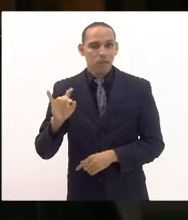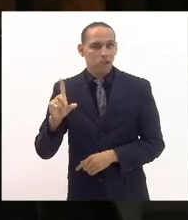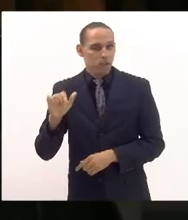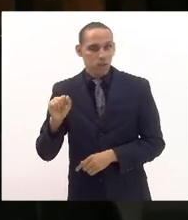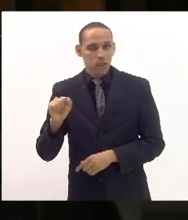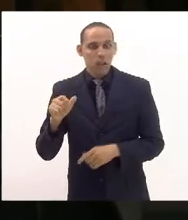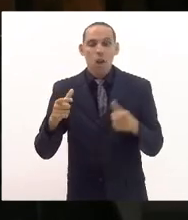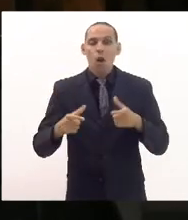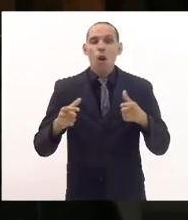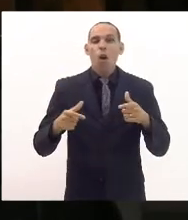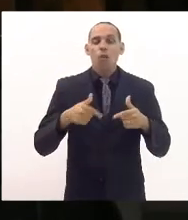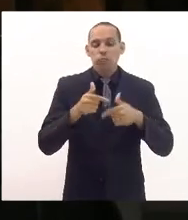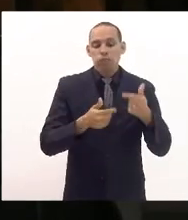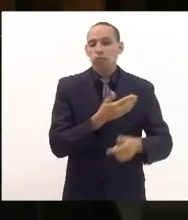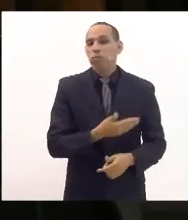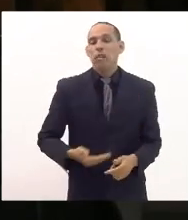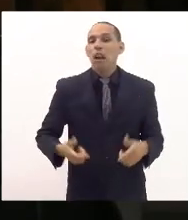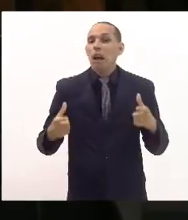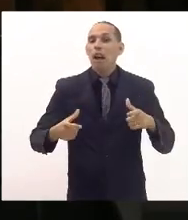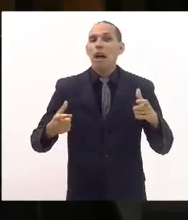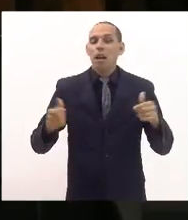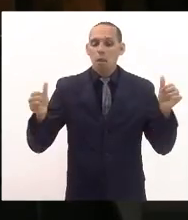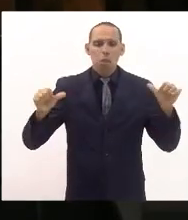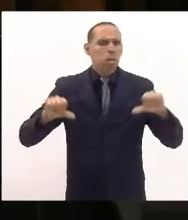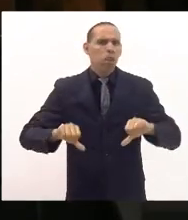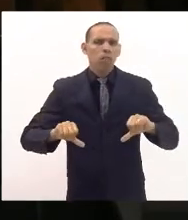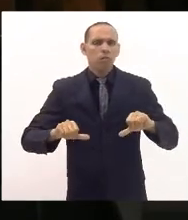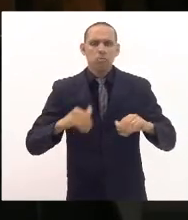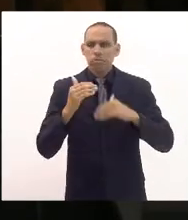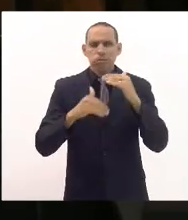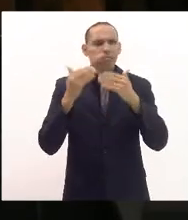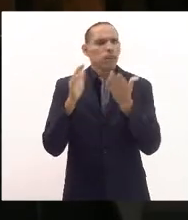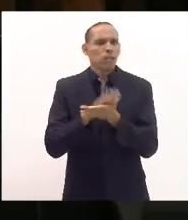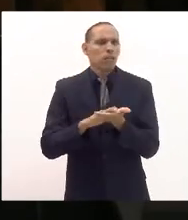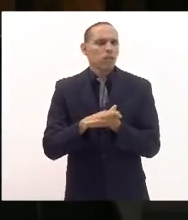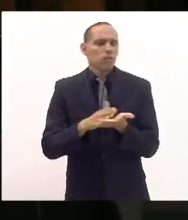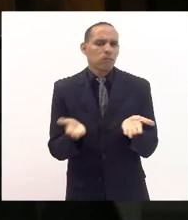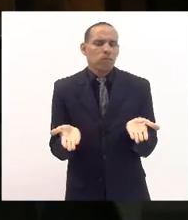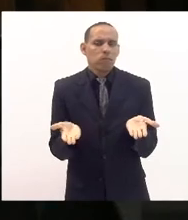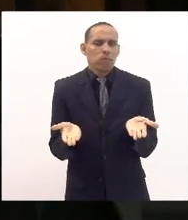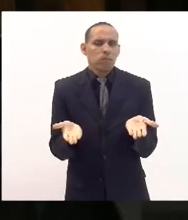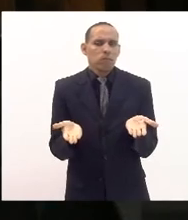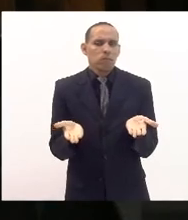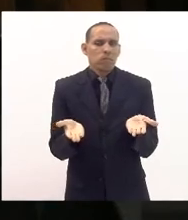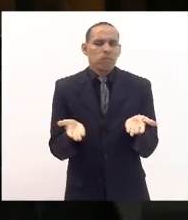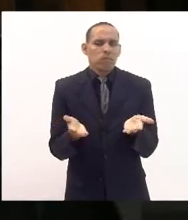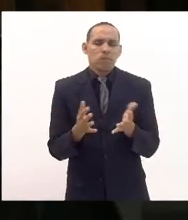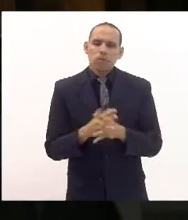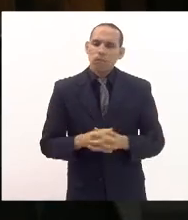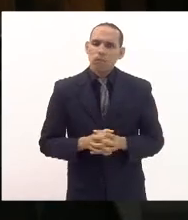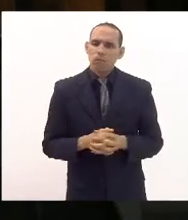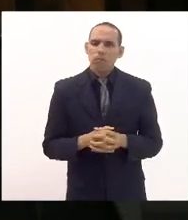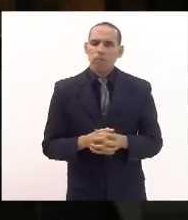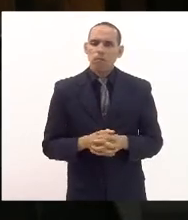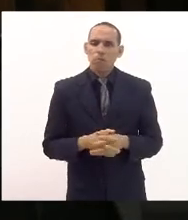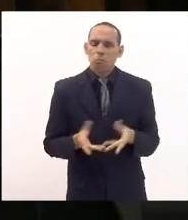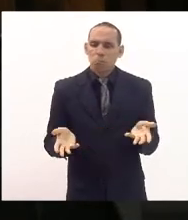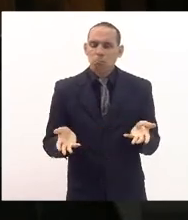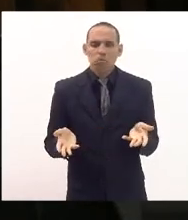públicos evoluiu não evoluiu bom então